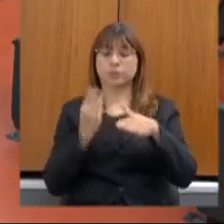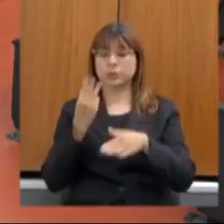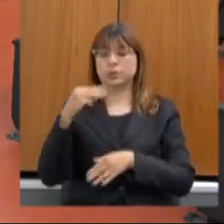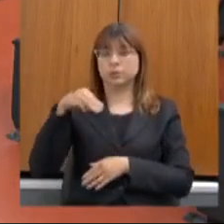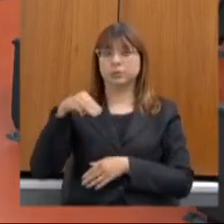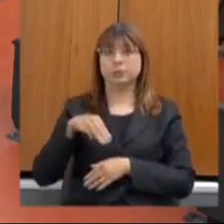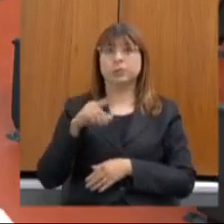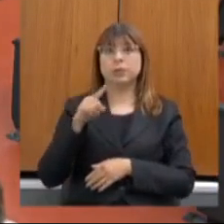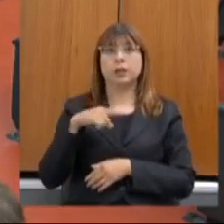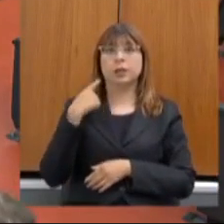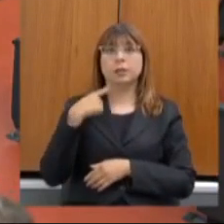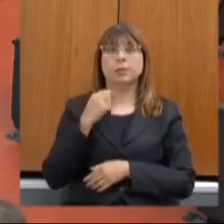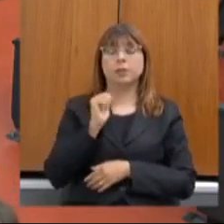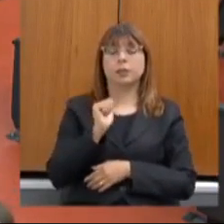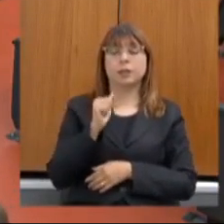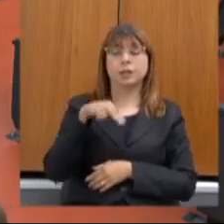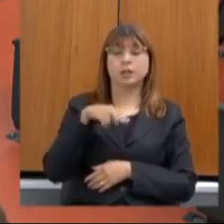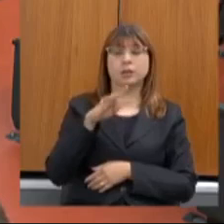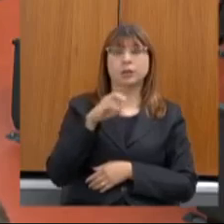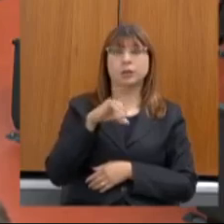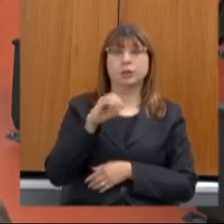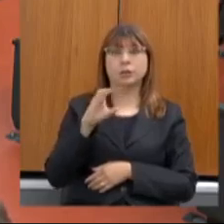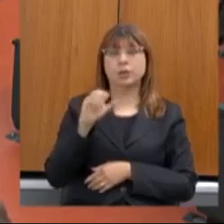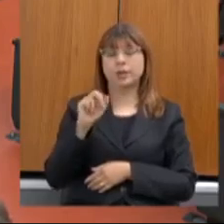Deputado Antonio Carlos Arantes